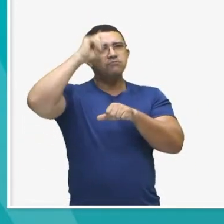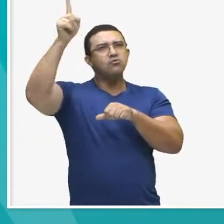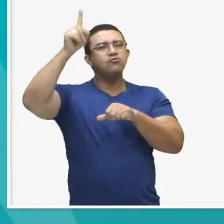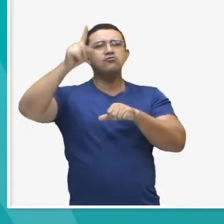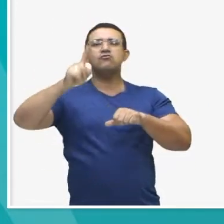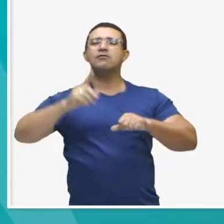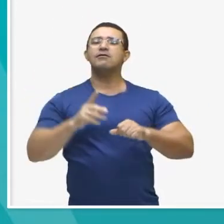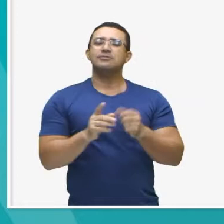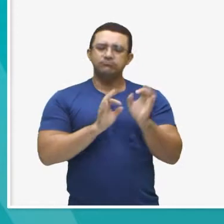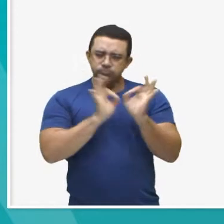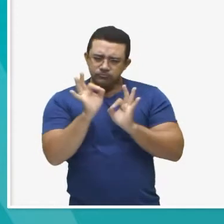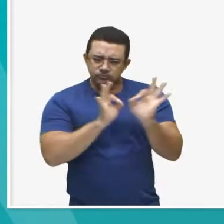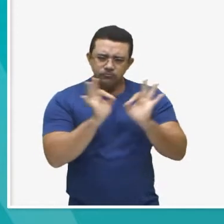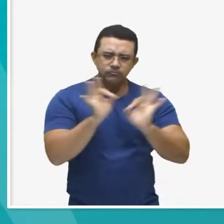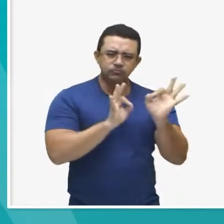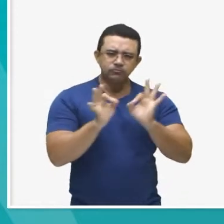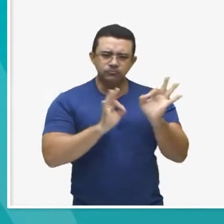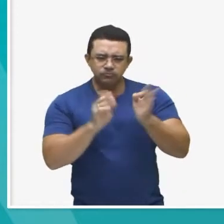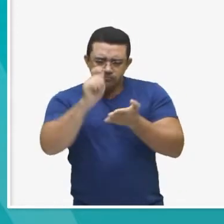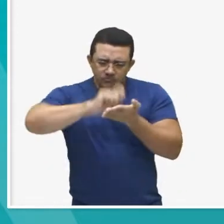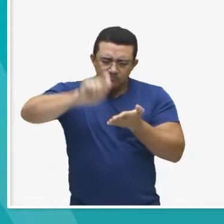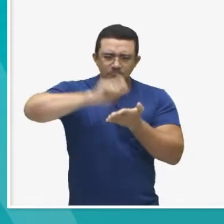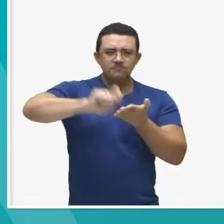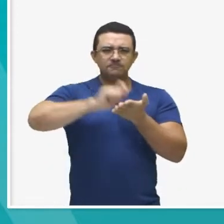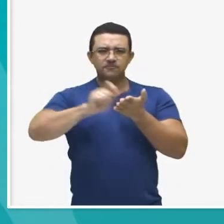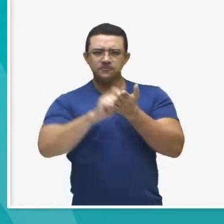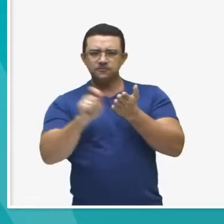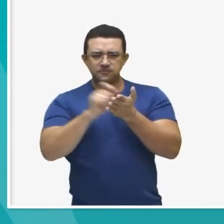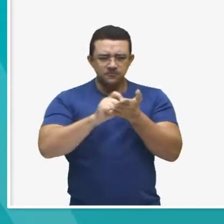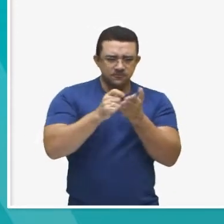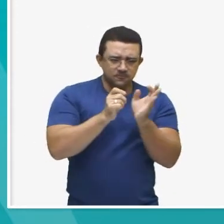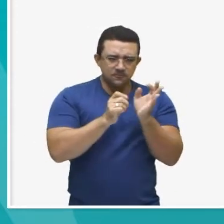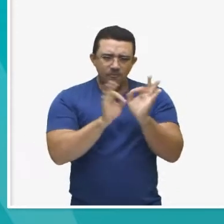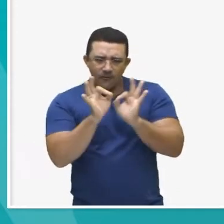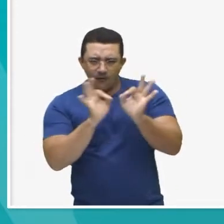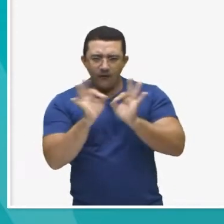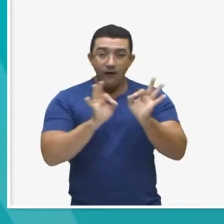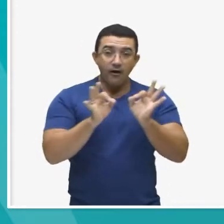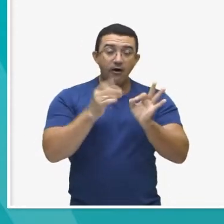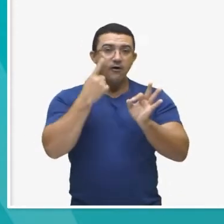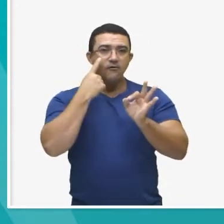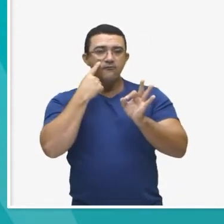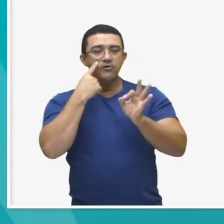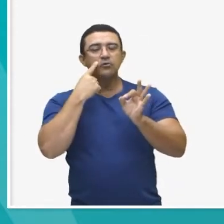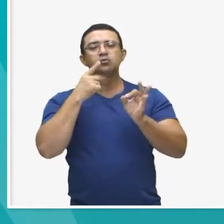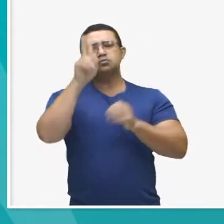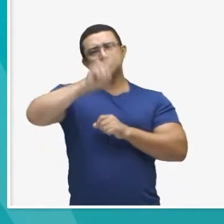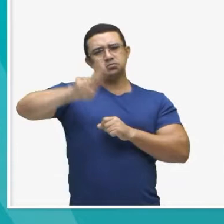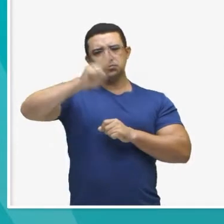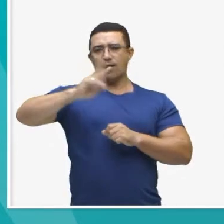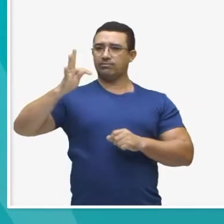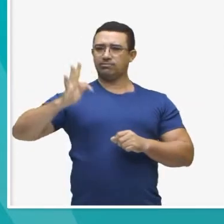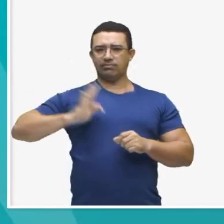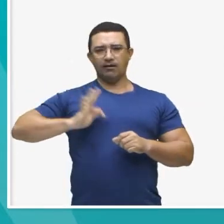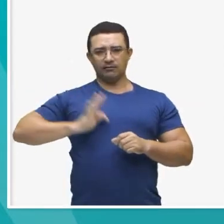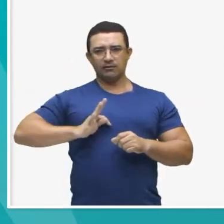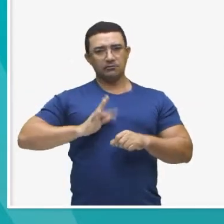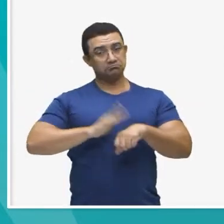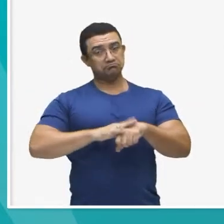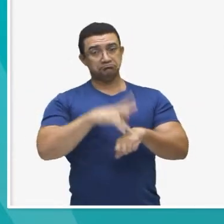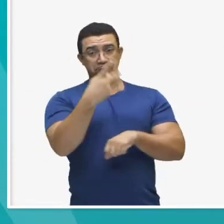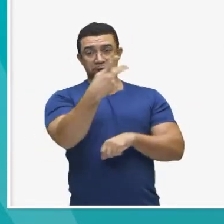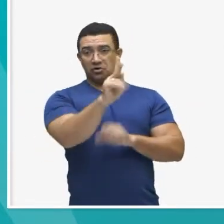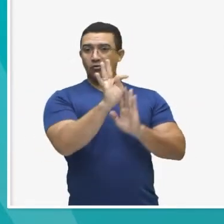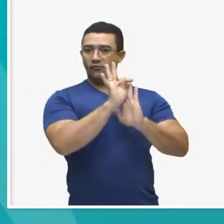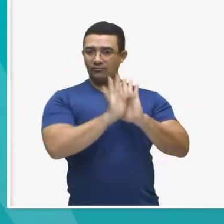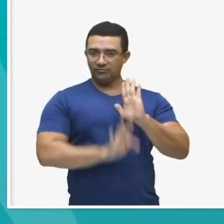ir lapidando, ir reescrevendo e olhando do ponto de vista técnico o teu texto. Então percebam que,